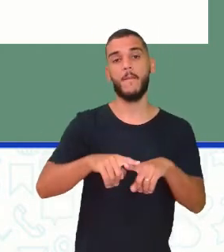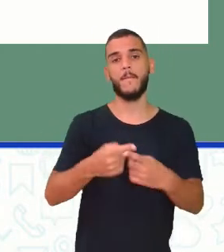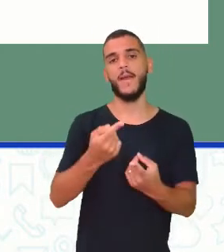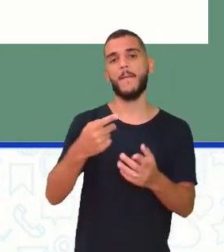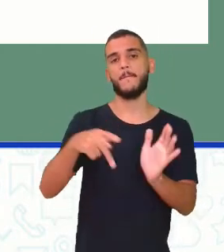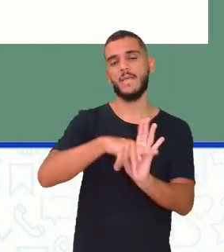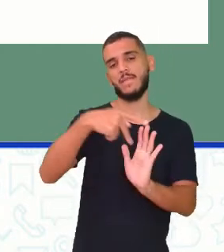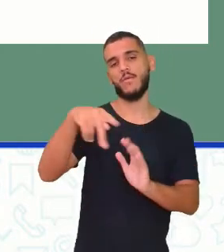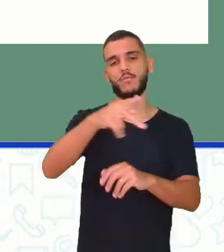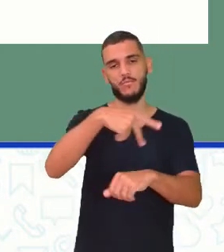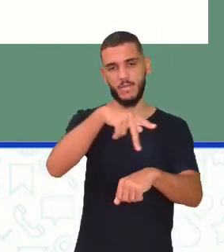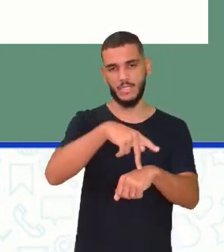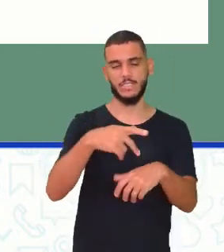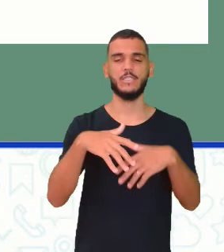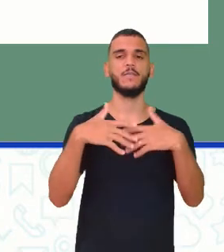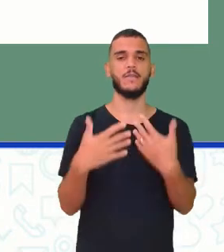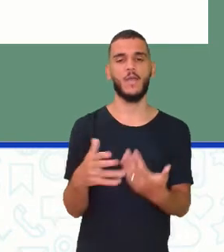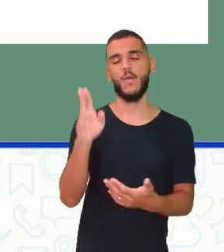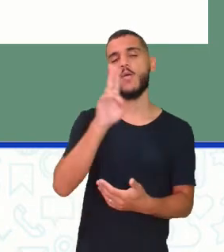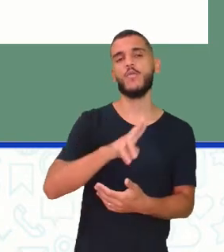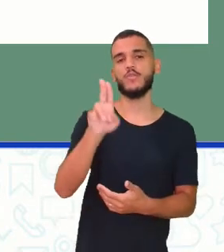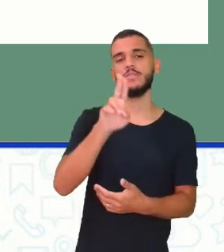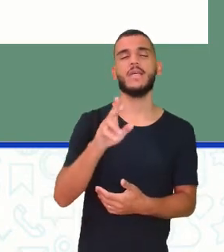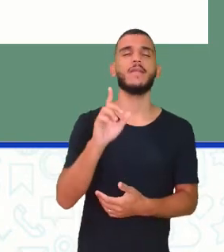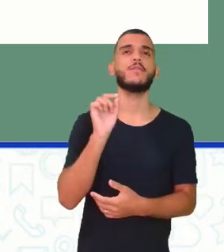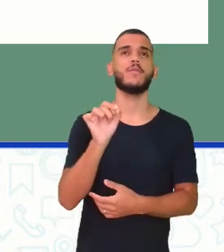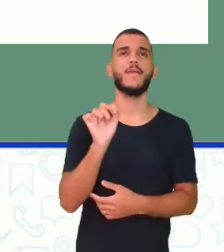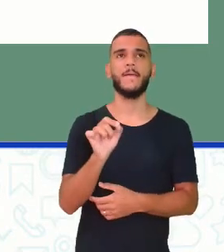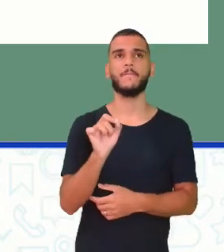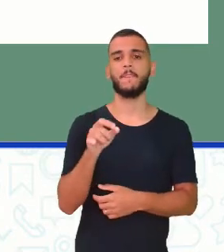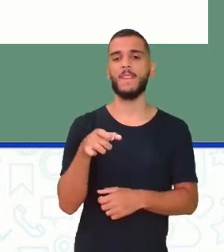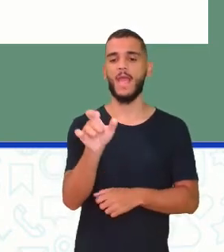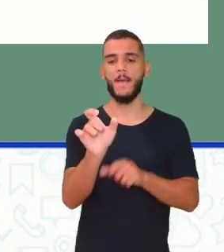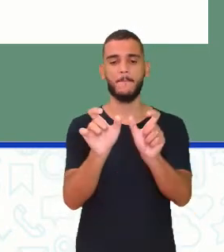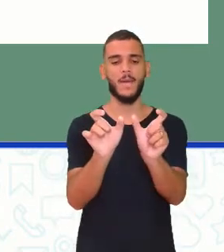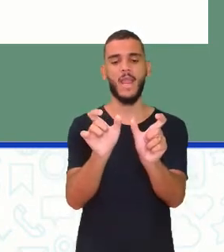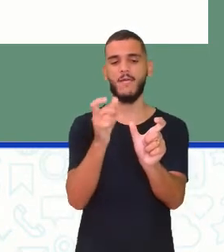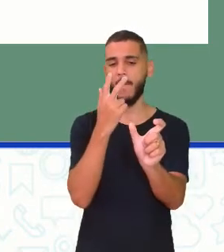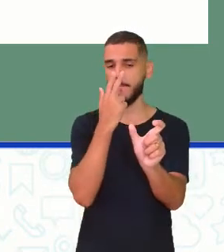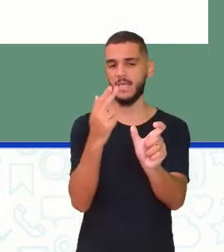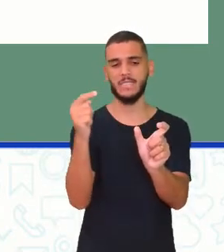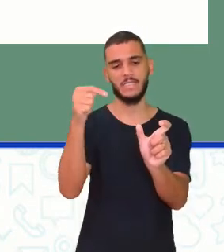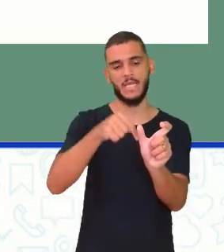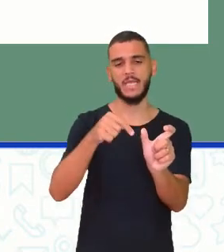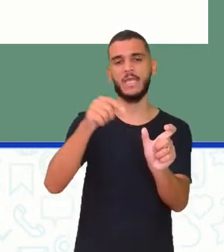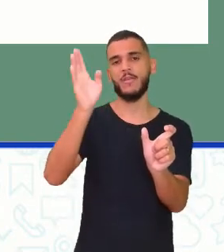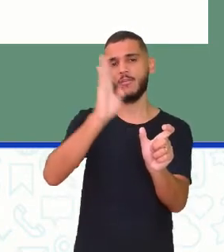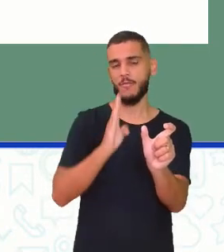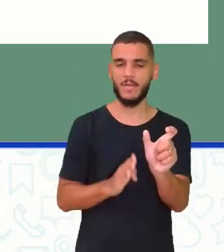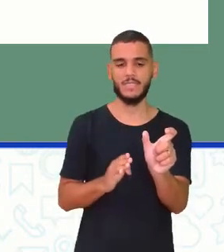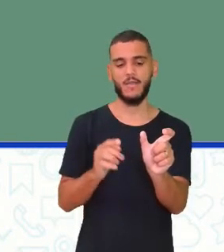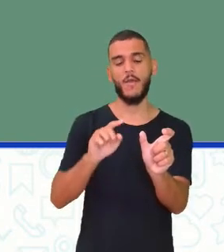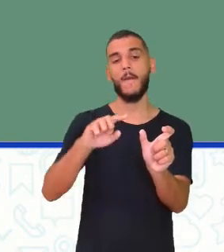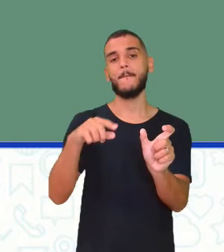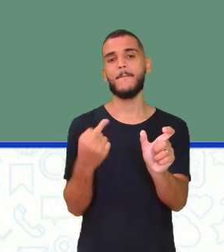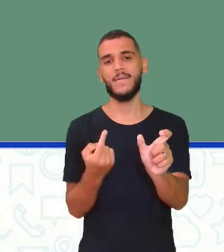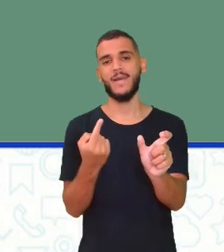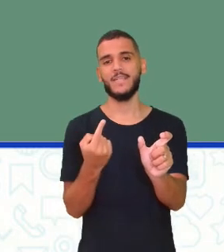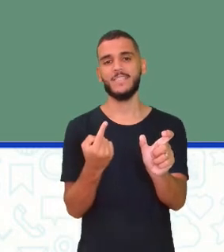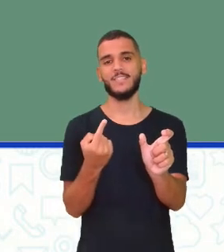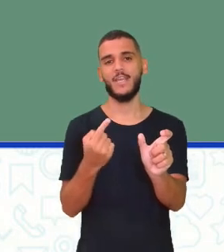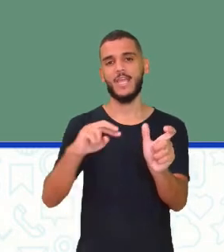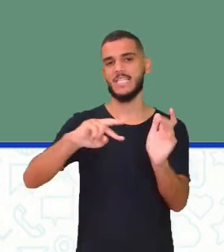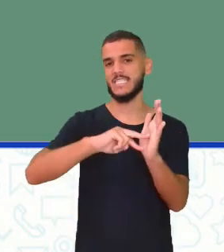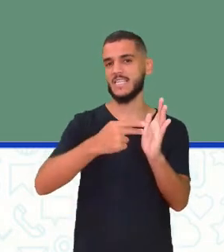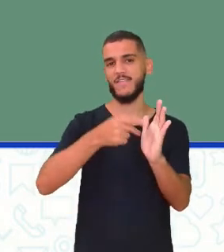utilizado um estrangeirismo que tem equivalente adequada, é caracterizado como um vício de linguagem.